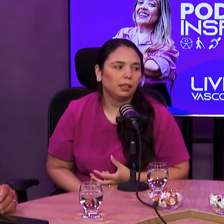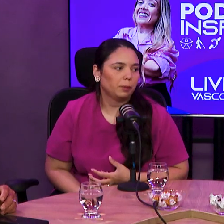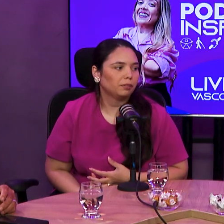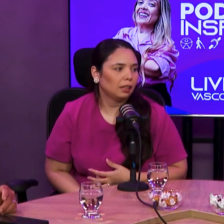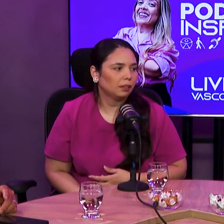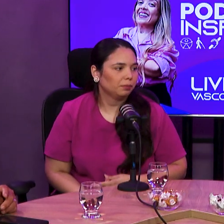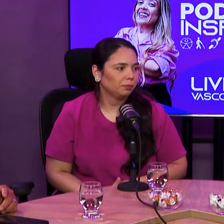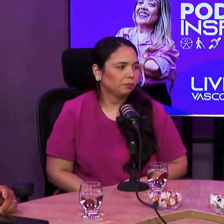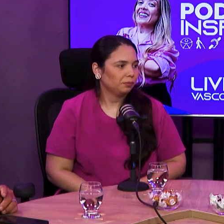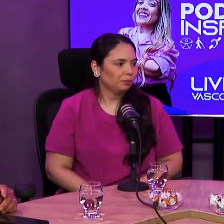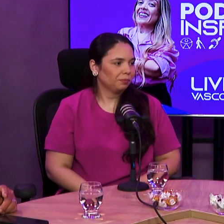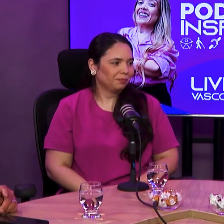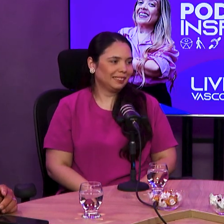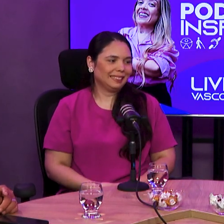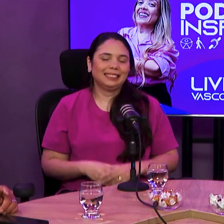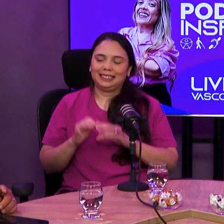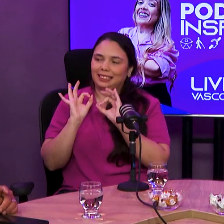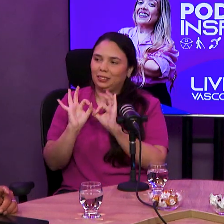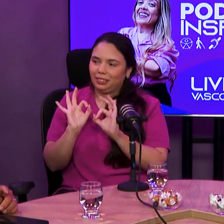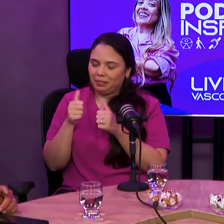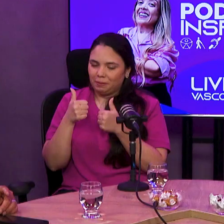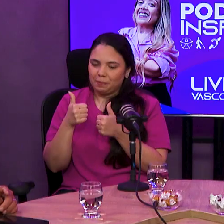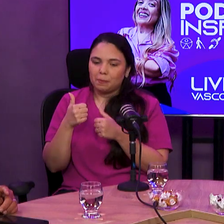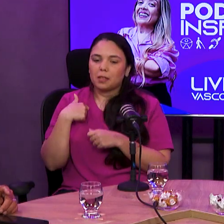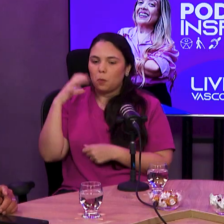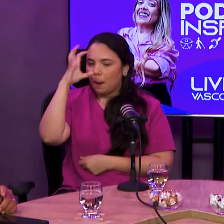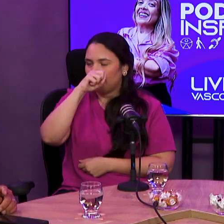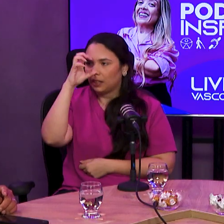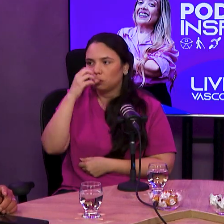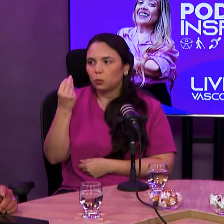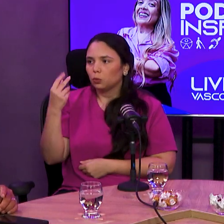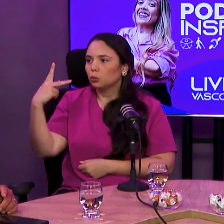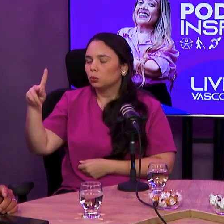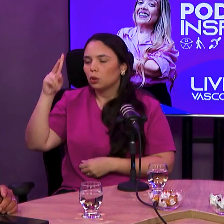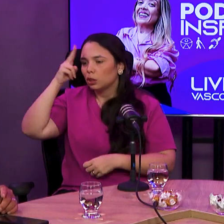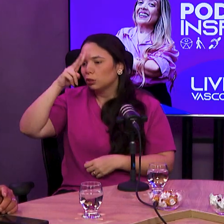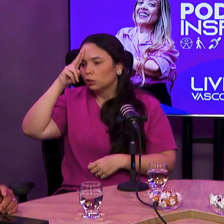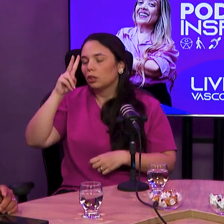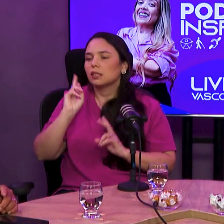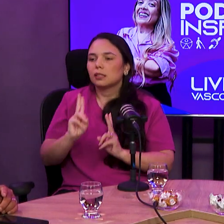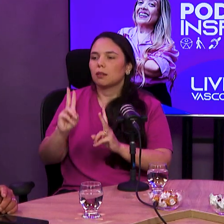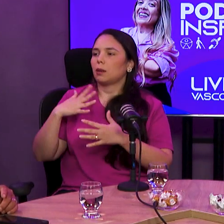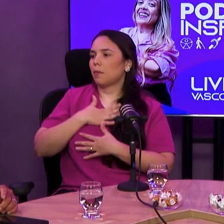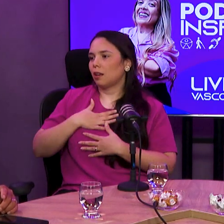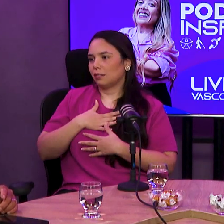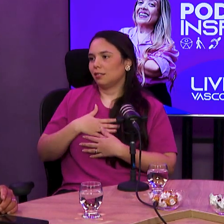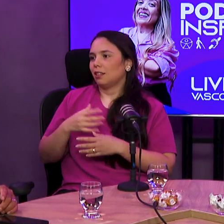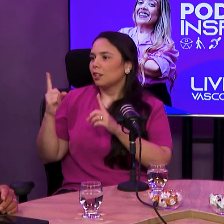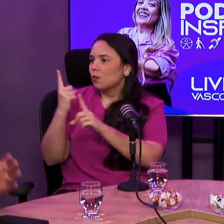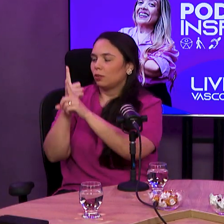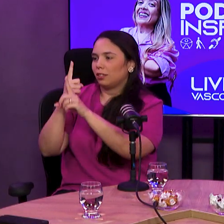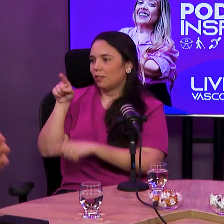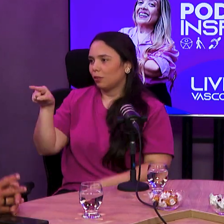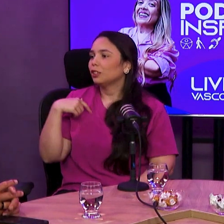deficiência aqui para falar. Com certeza. Eu aprendo muito com a sua história. É sempre um prazer te receber.